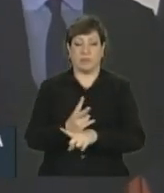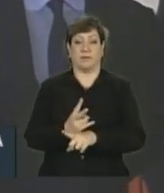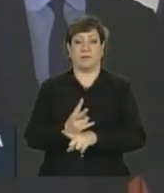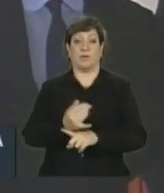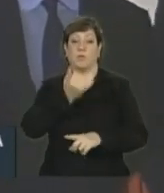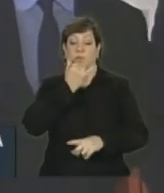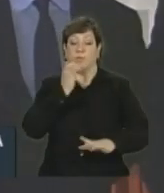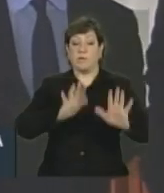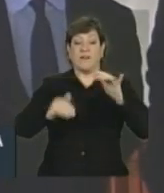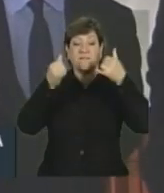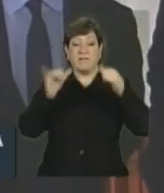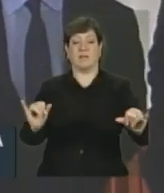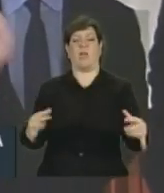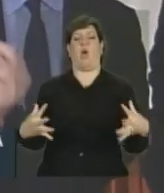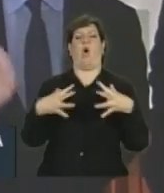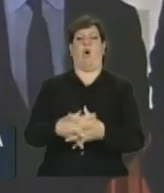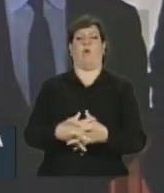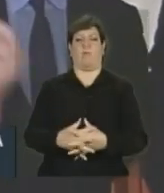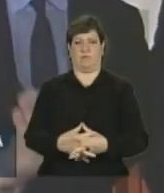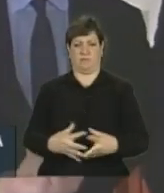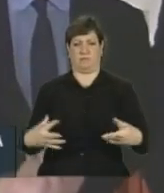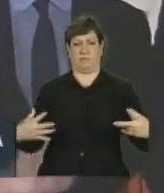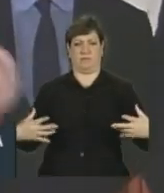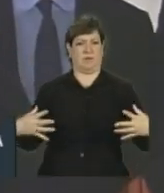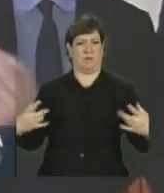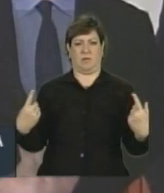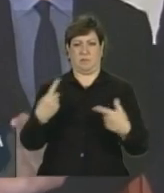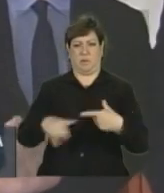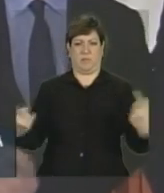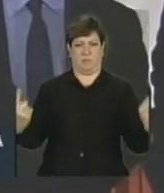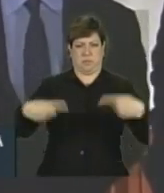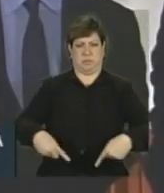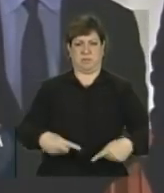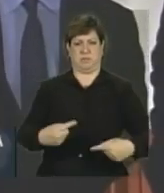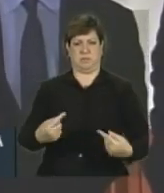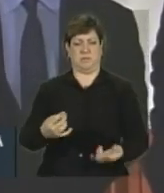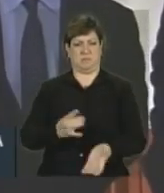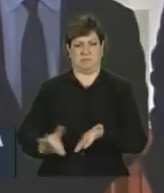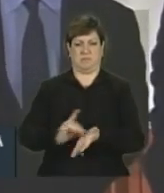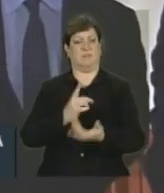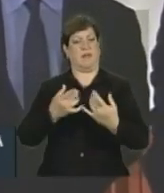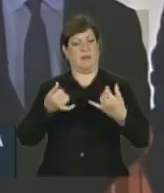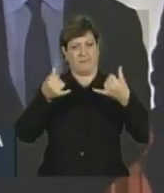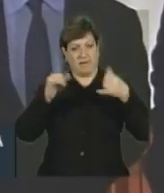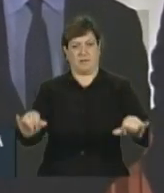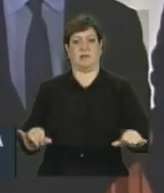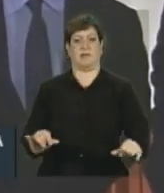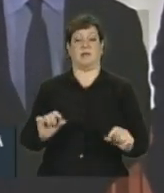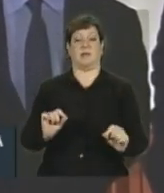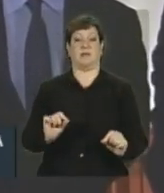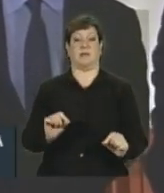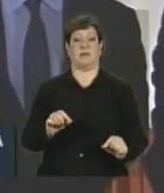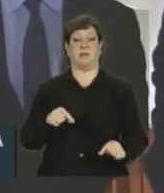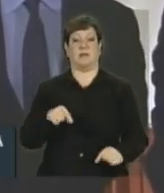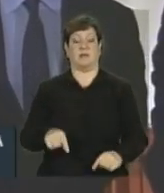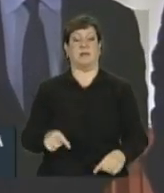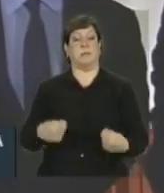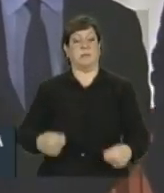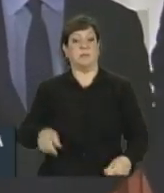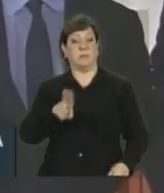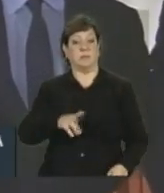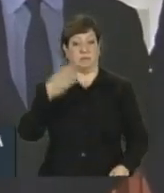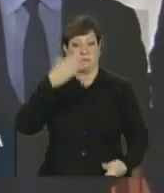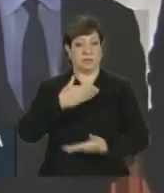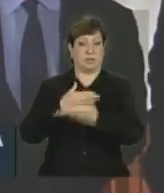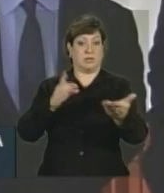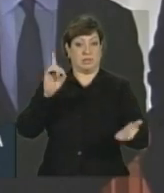prevenir conflitos. E, ao invés da retórica agressiva, se use, diante do direito